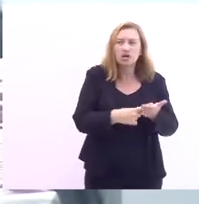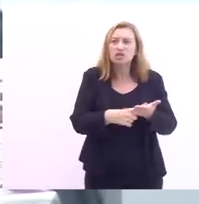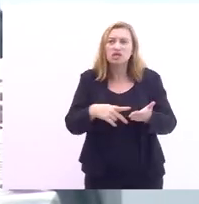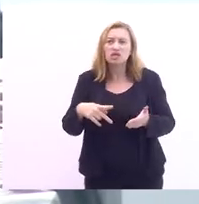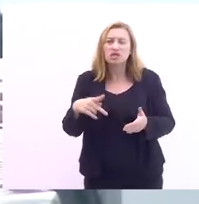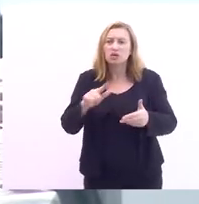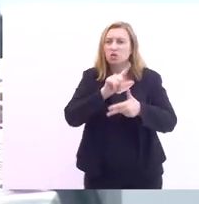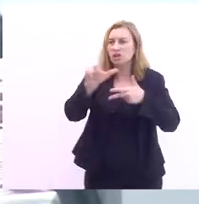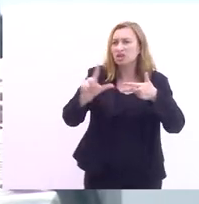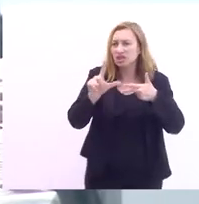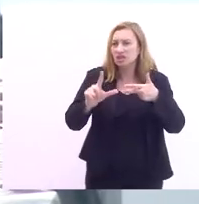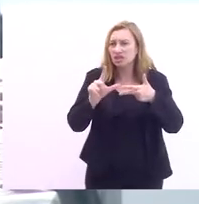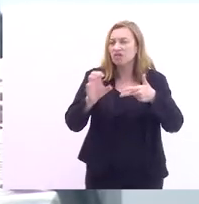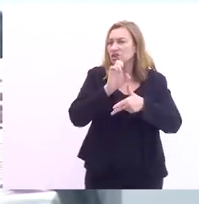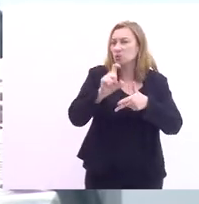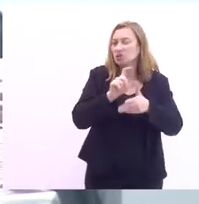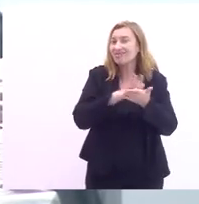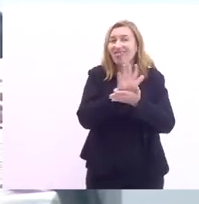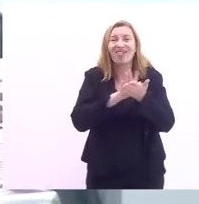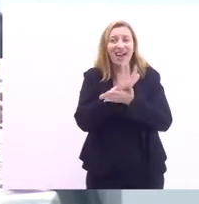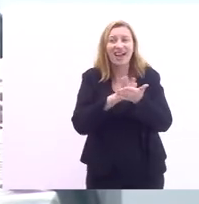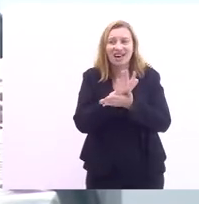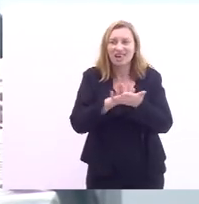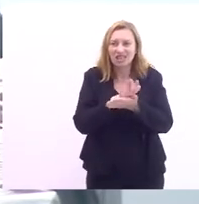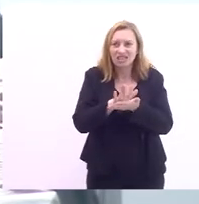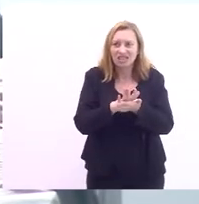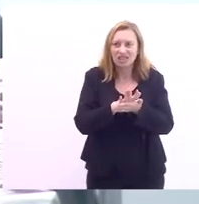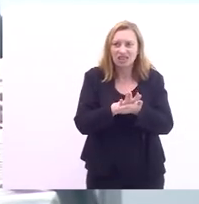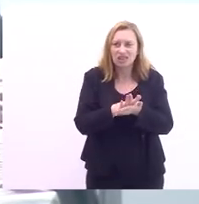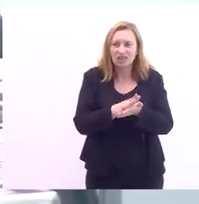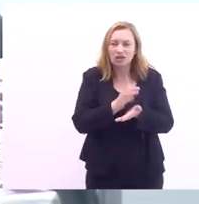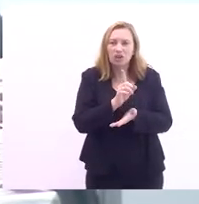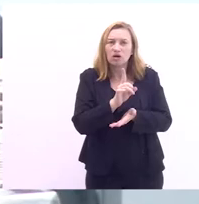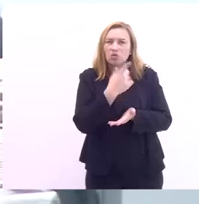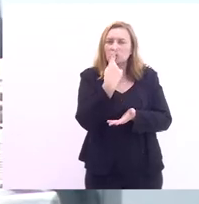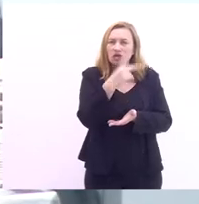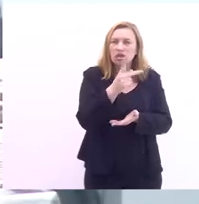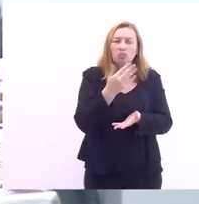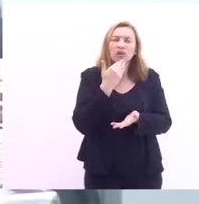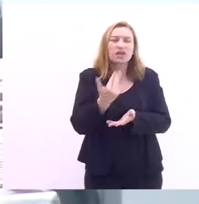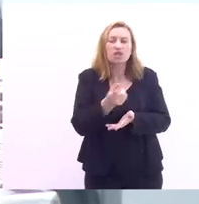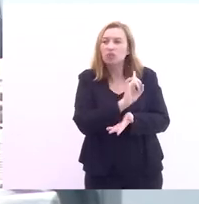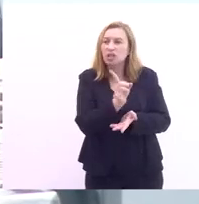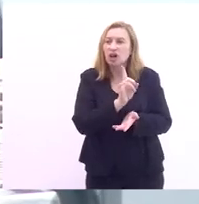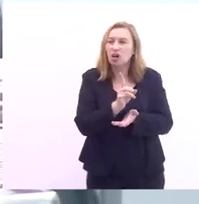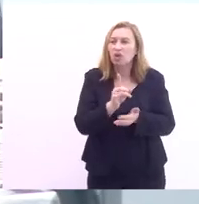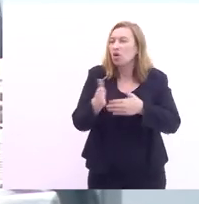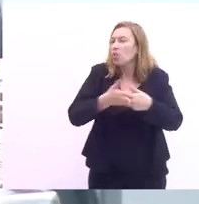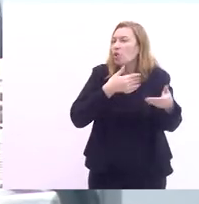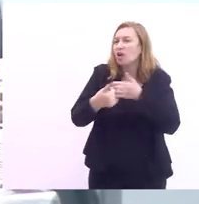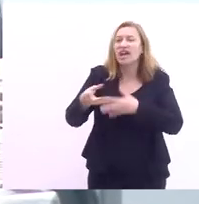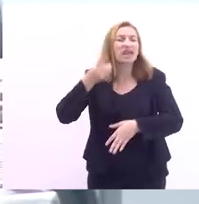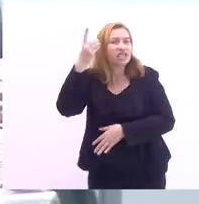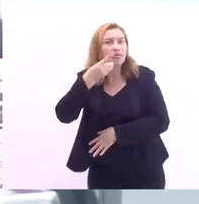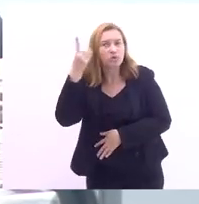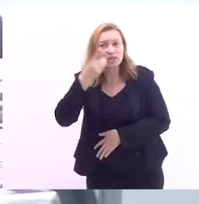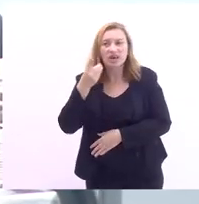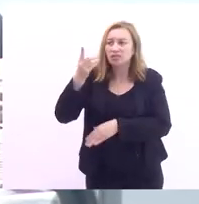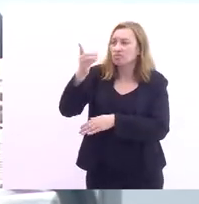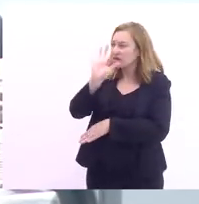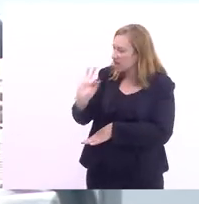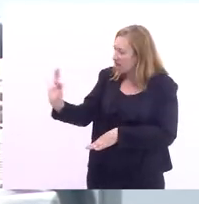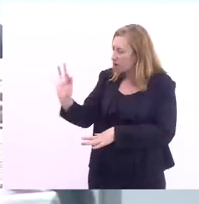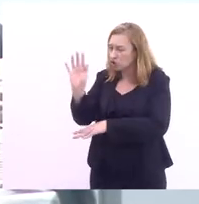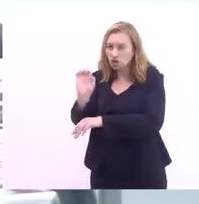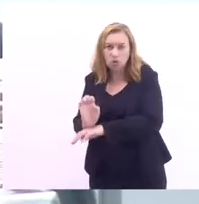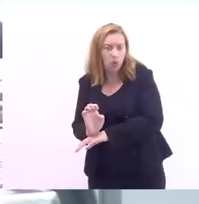e o Executivo, não, vereador Binho. Não é só os ofícios de Vossa Excelência que não responde, não. Não responde ofício de deputado federal, de deputado estadual.